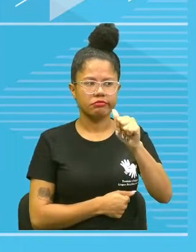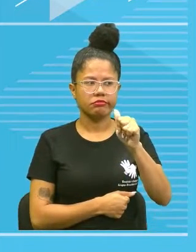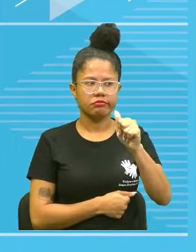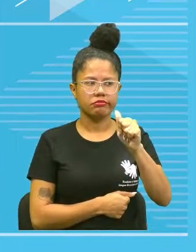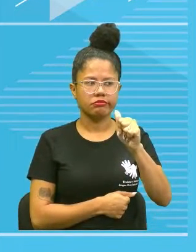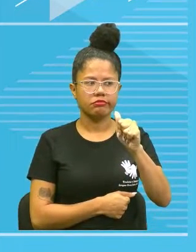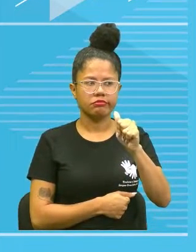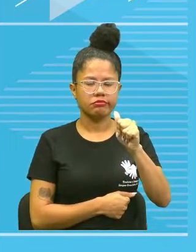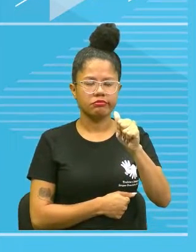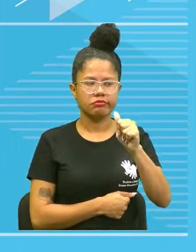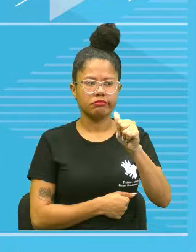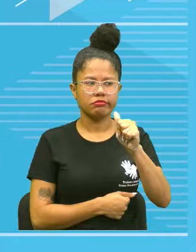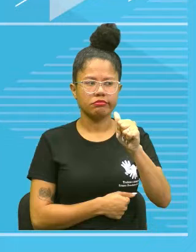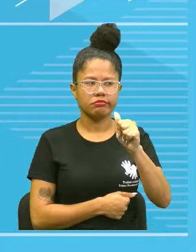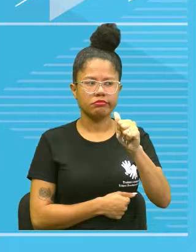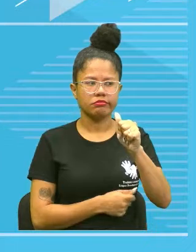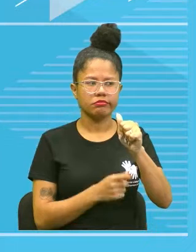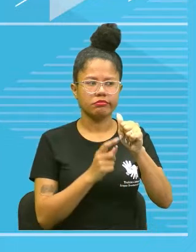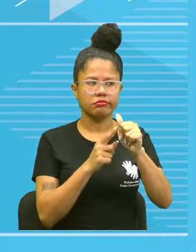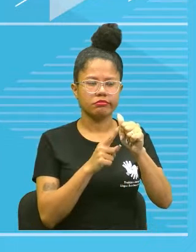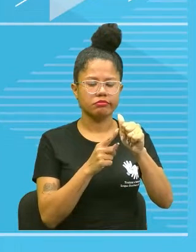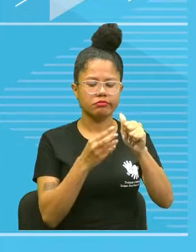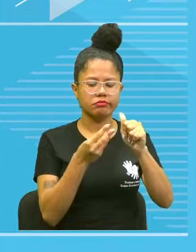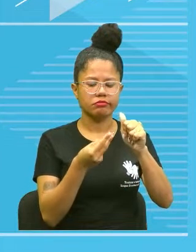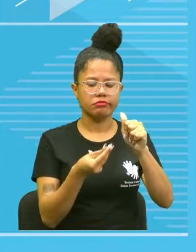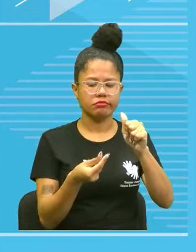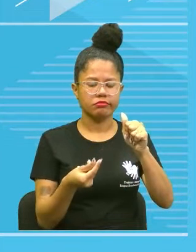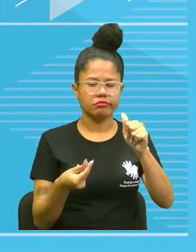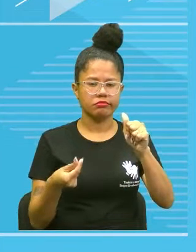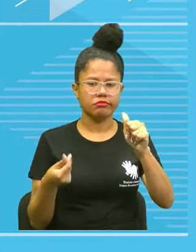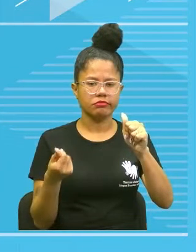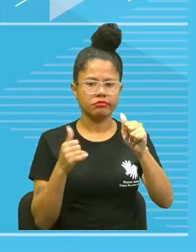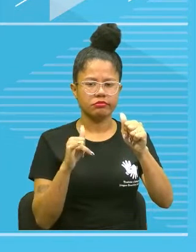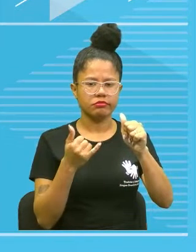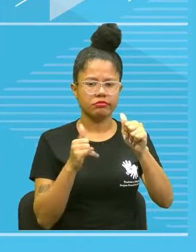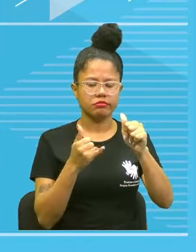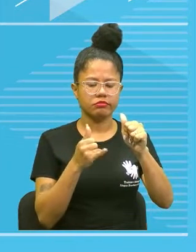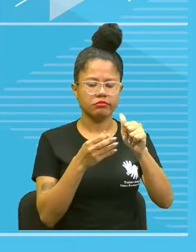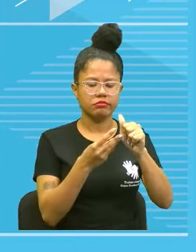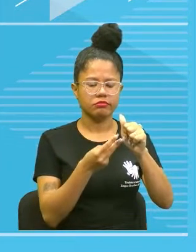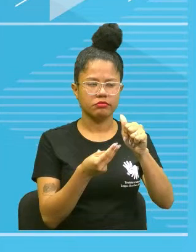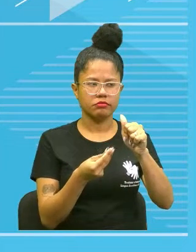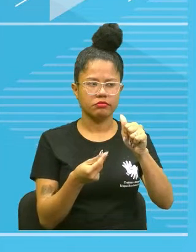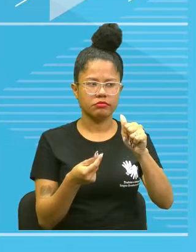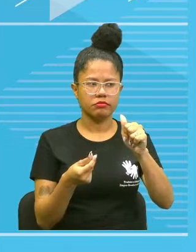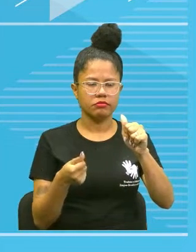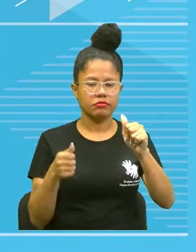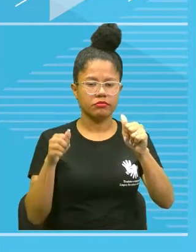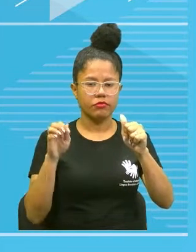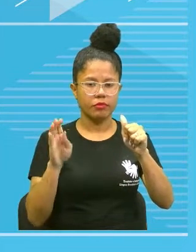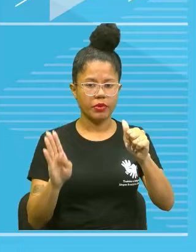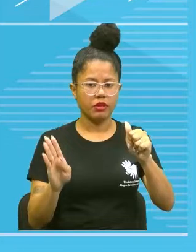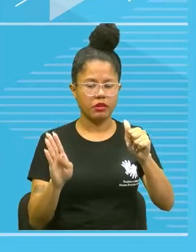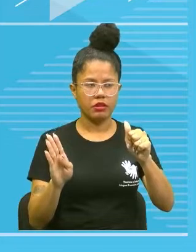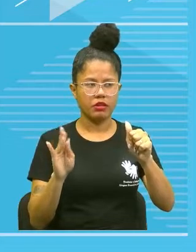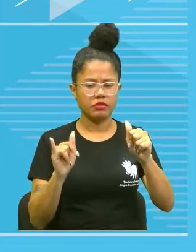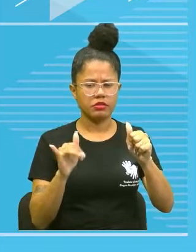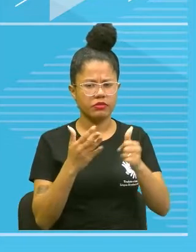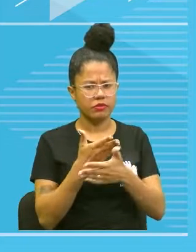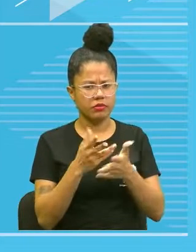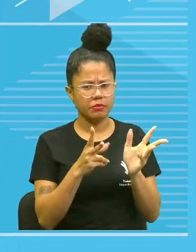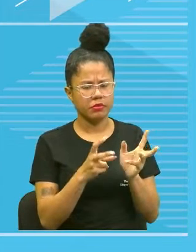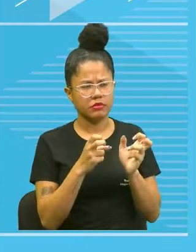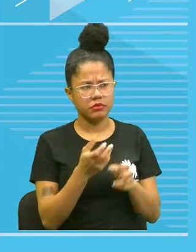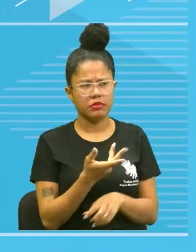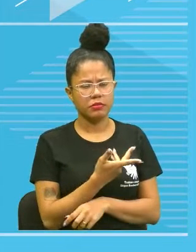Começou aqui nesse ponto A. Gastou energia para ir para o ponto B. Se você pegar o seu gráfico,